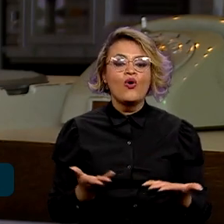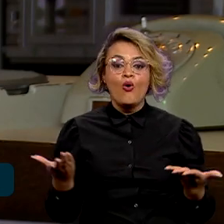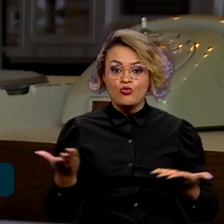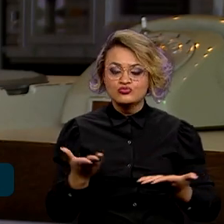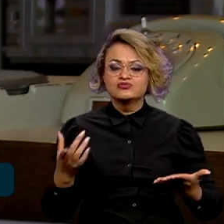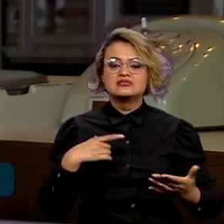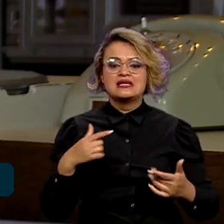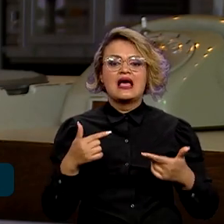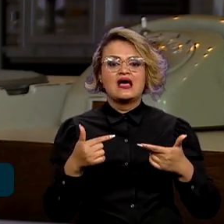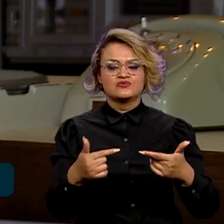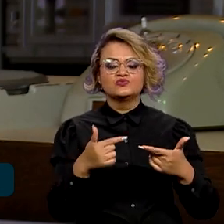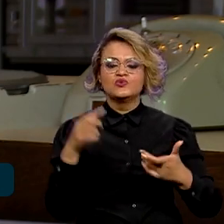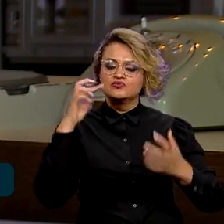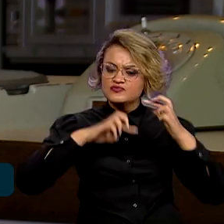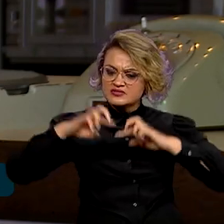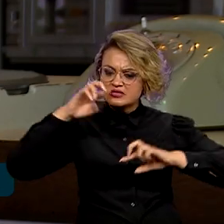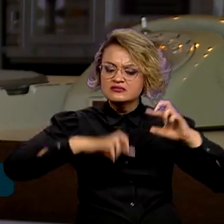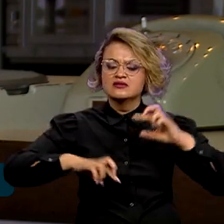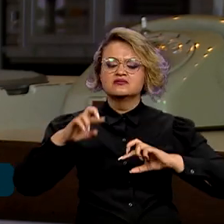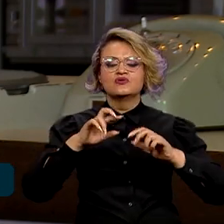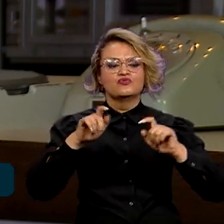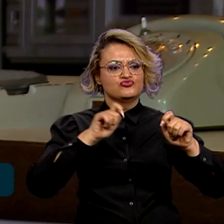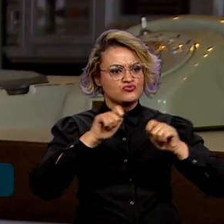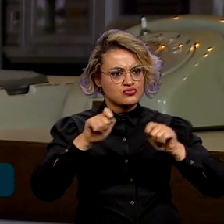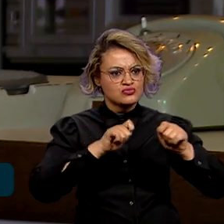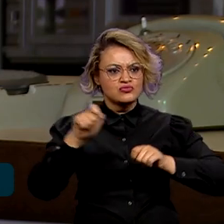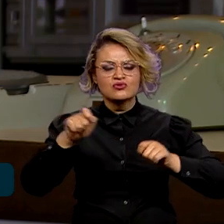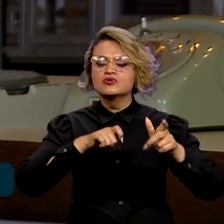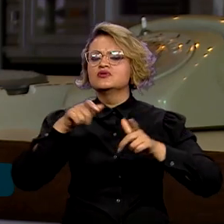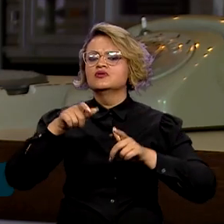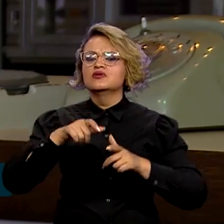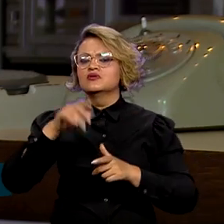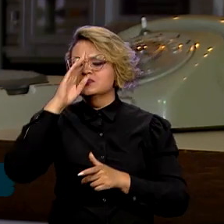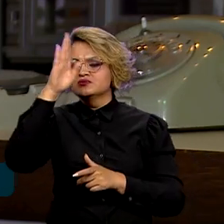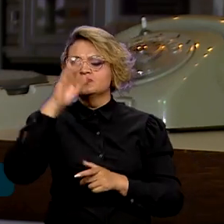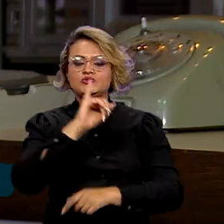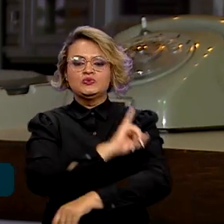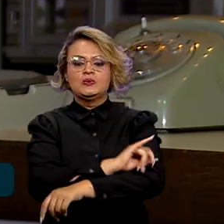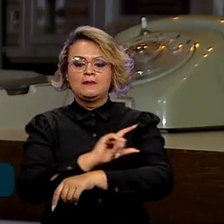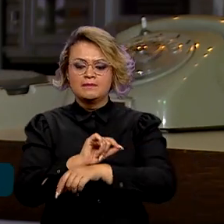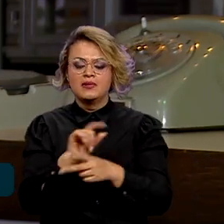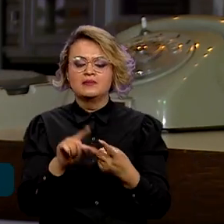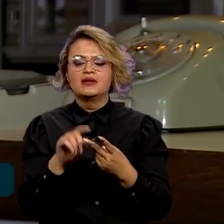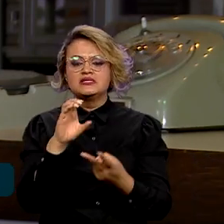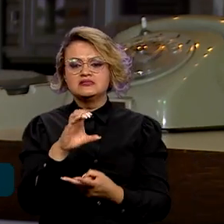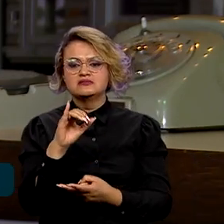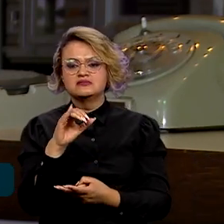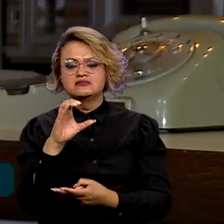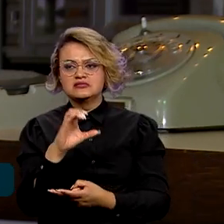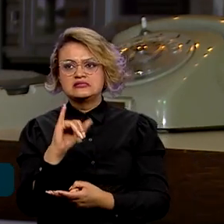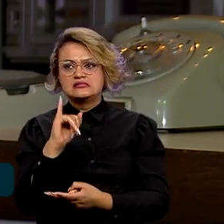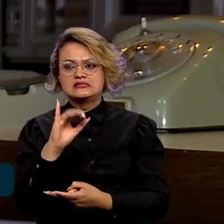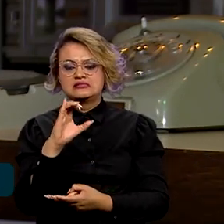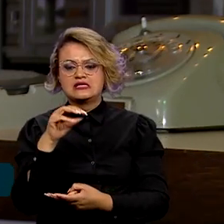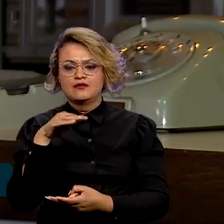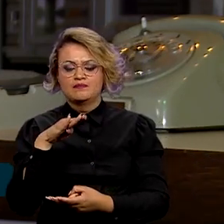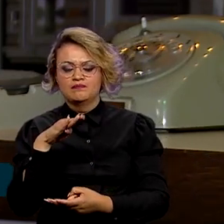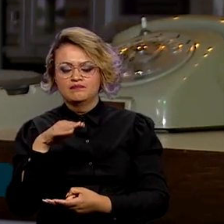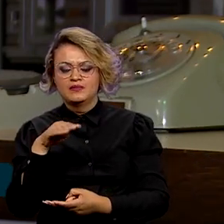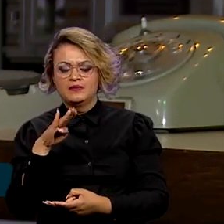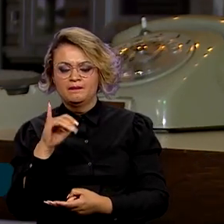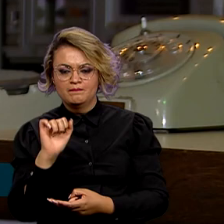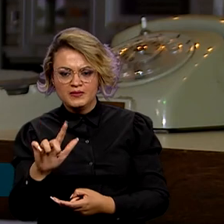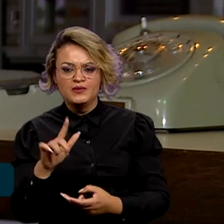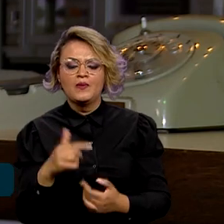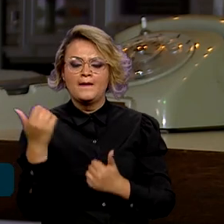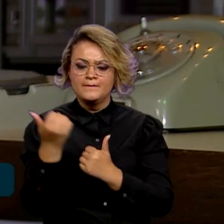temos ações de fiscalização, de comando e controle, principalmente do IBAMA, do ICMBio, com apoio da Polícia Federal, da